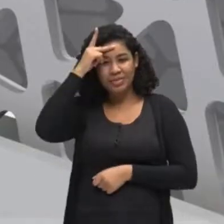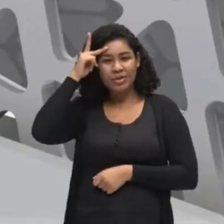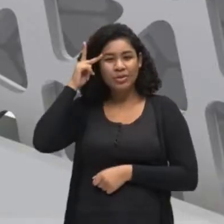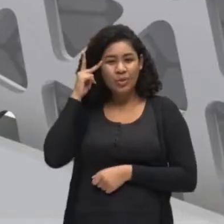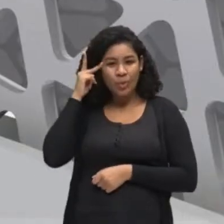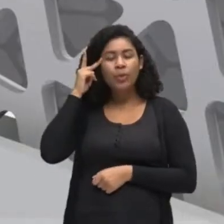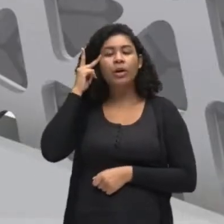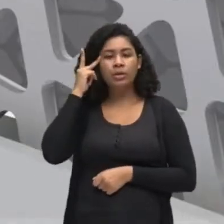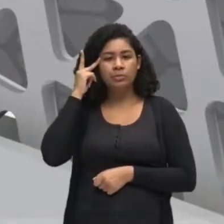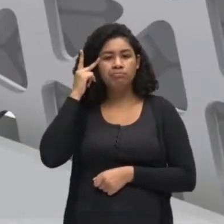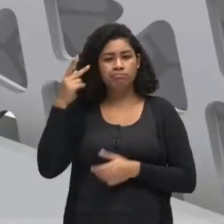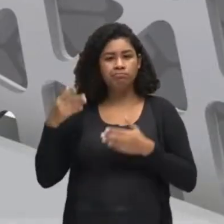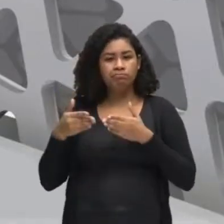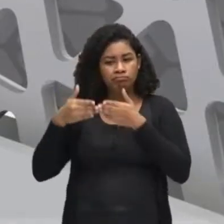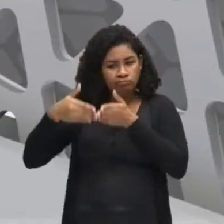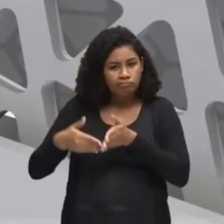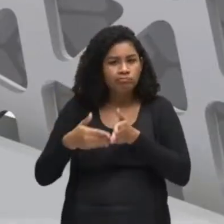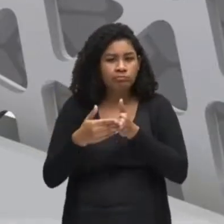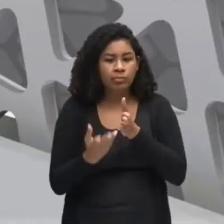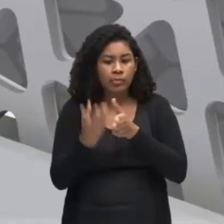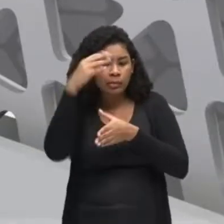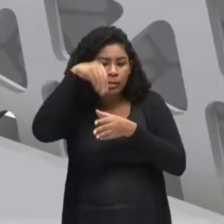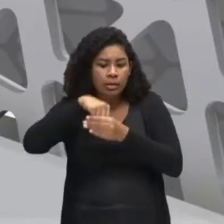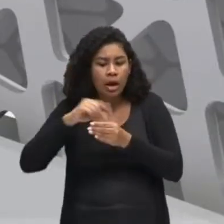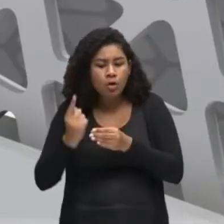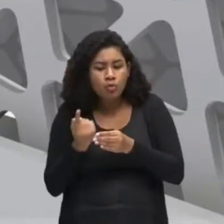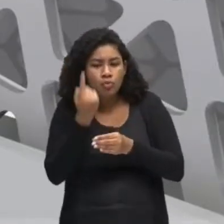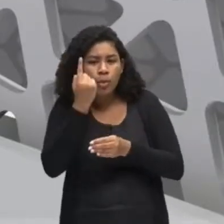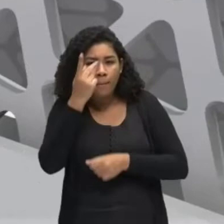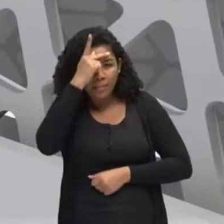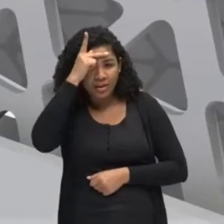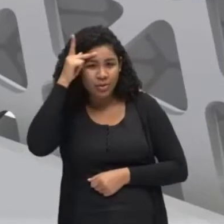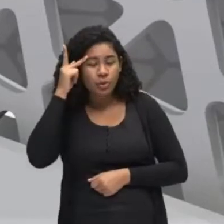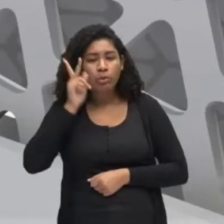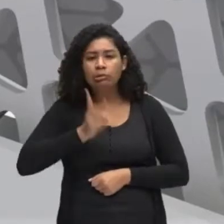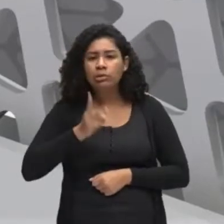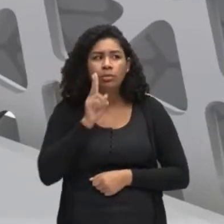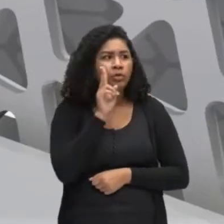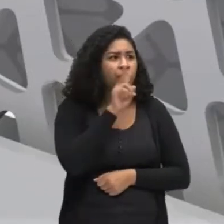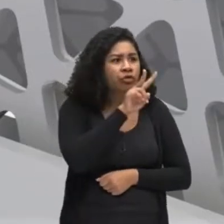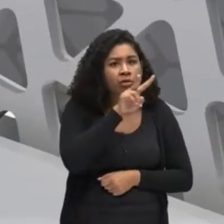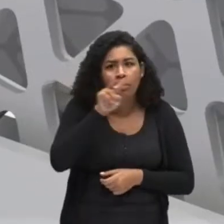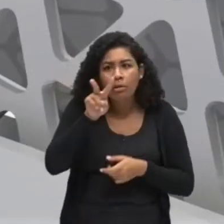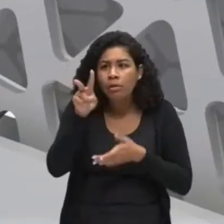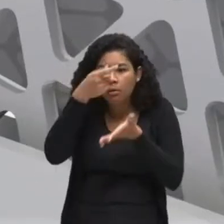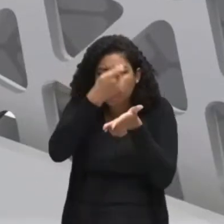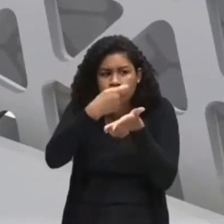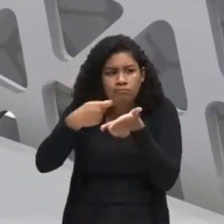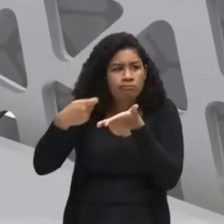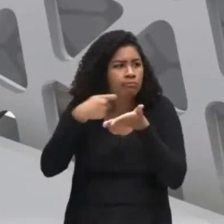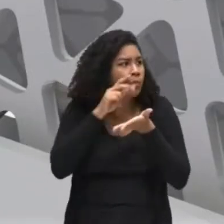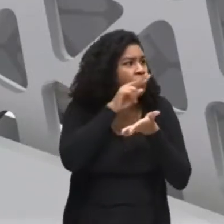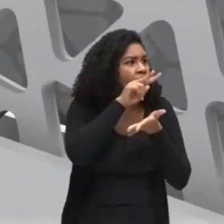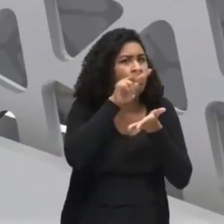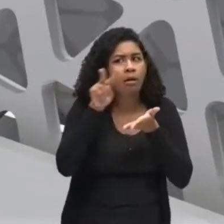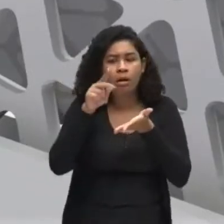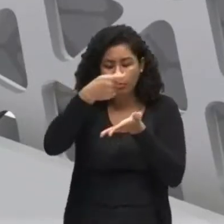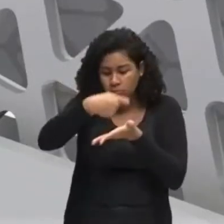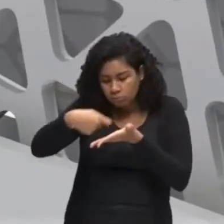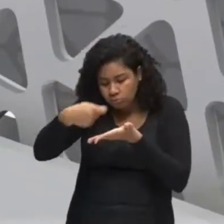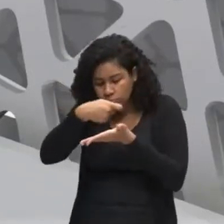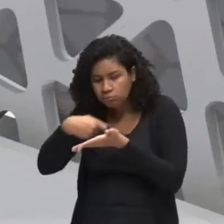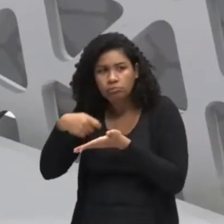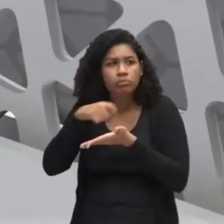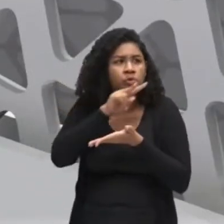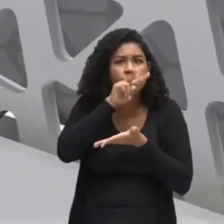cronistas, que eram pessoas que registravam tudo o que se via. E é a partir daí que vamos ter as primeiras notícias